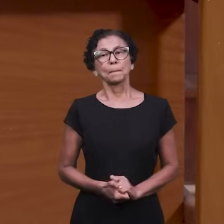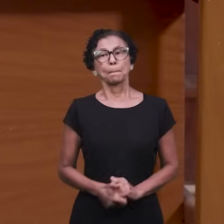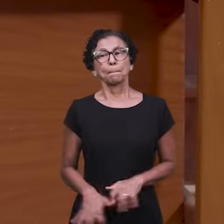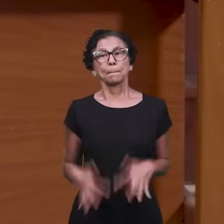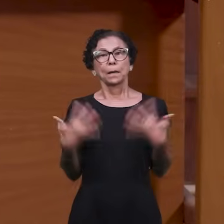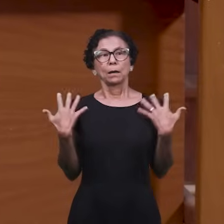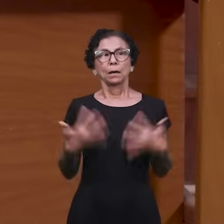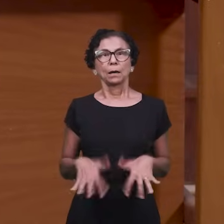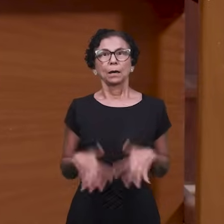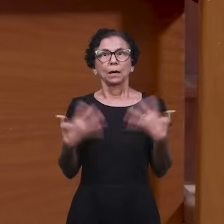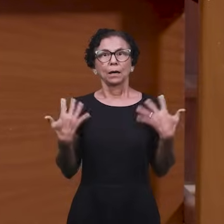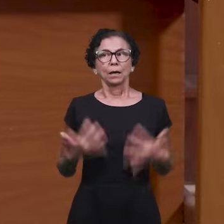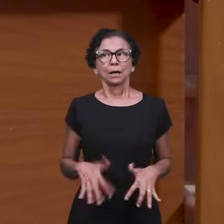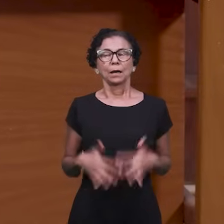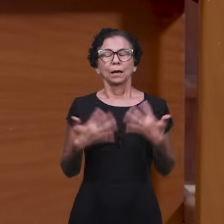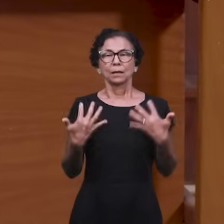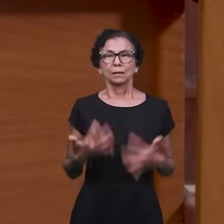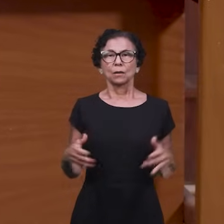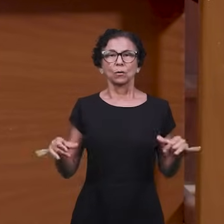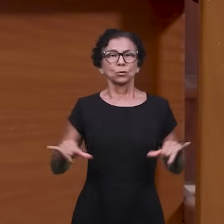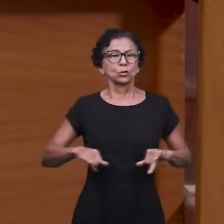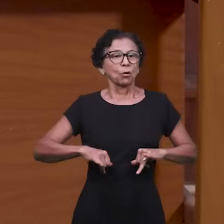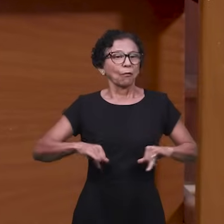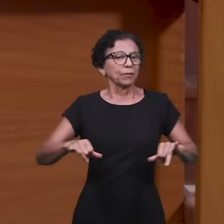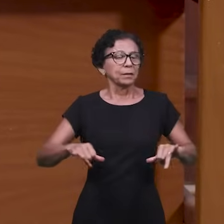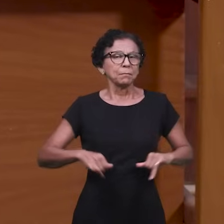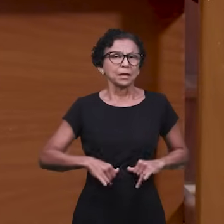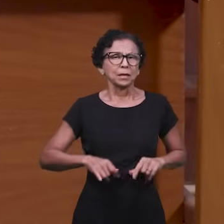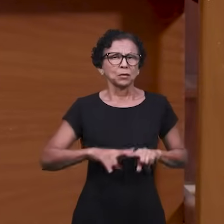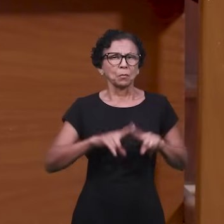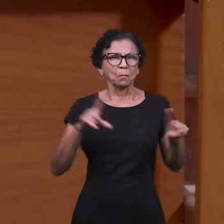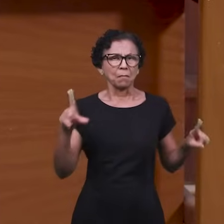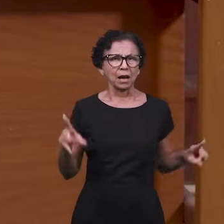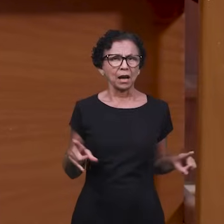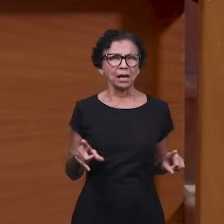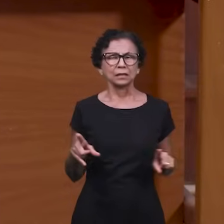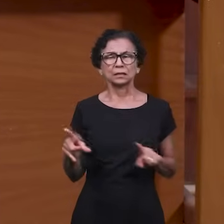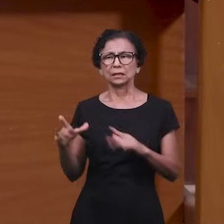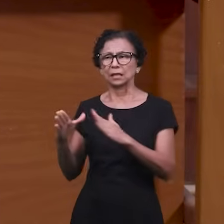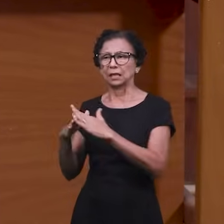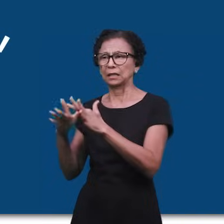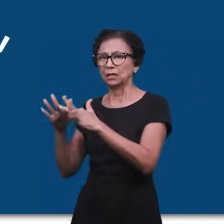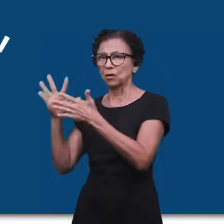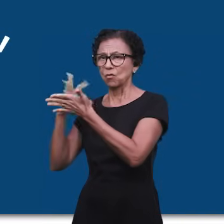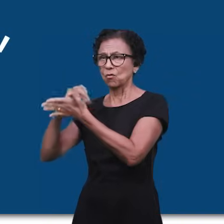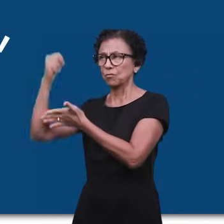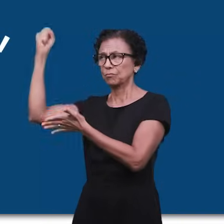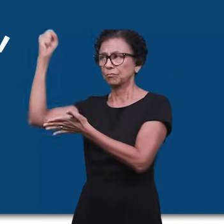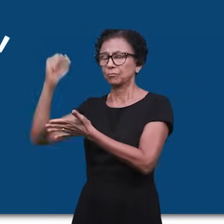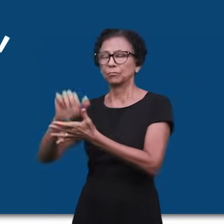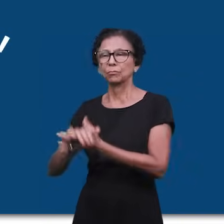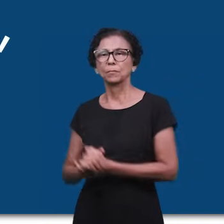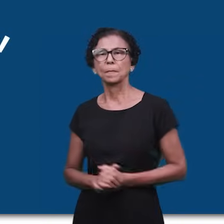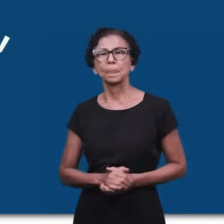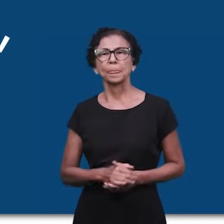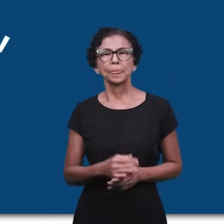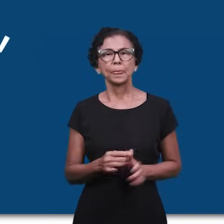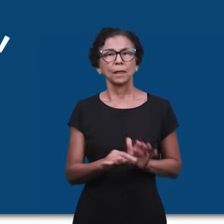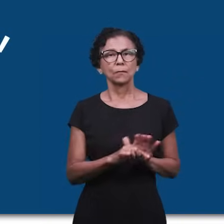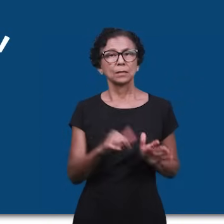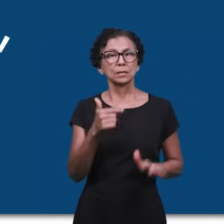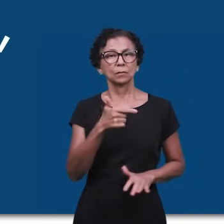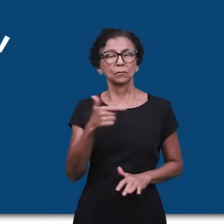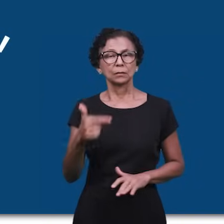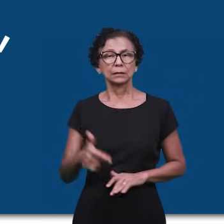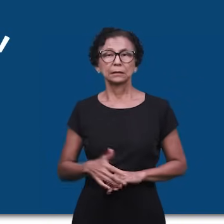a igreja, nessa oportunidade, a igreja já foi arrebatada. E tem que lembrar o seguinte, o texto diz aqui, ó, versículo 22, se aqueles dias